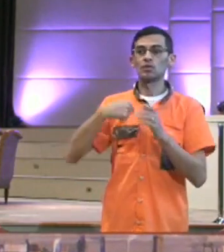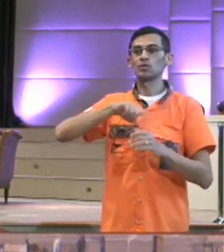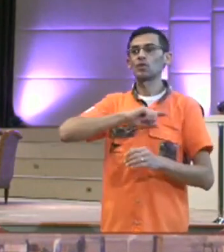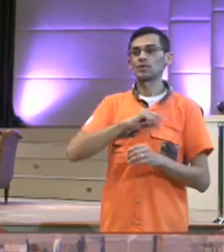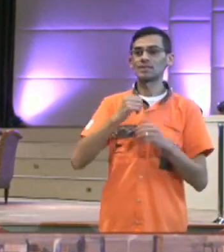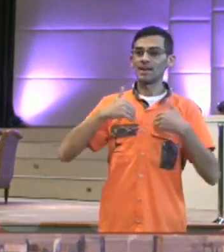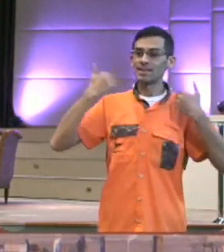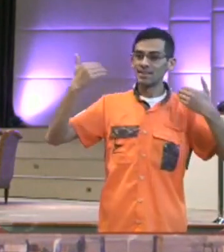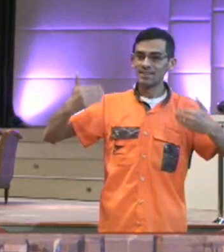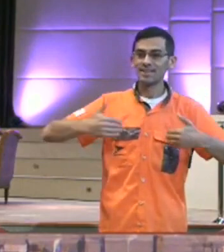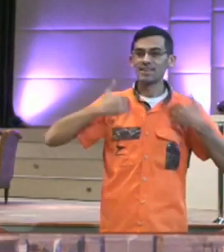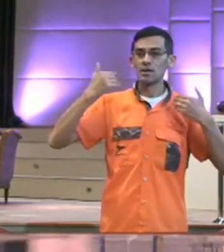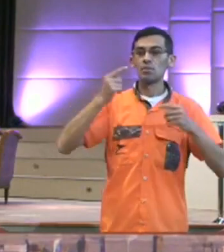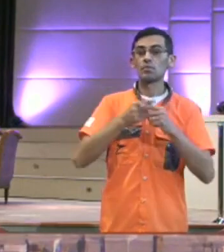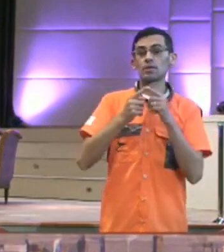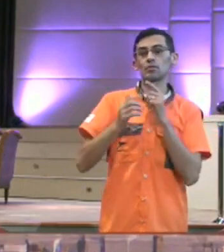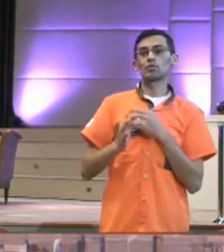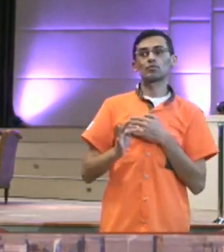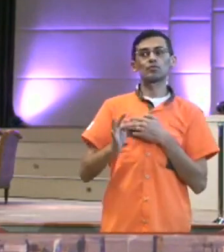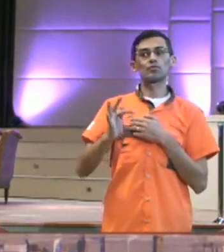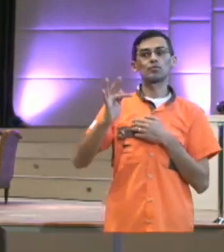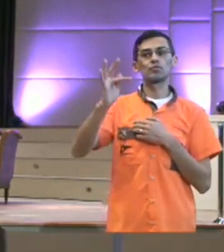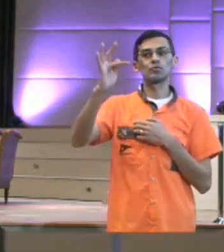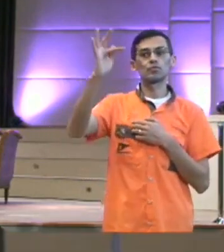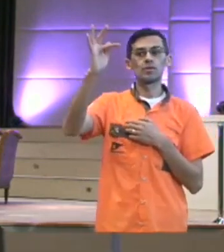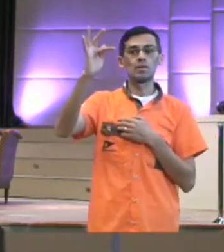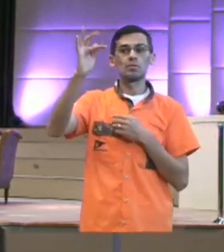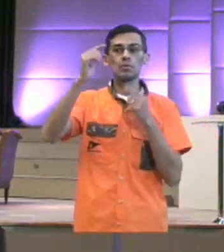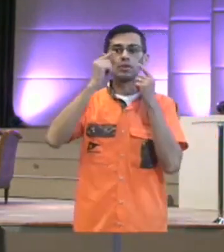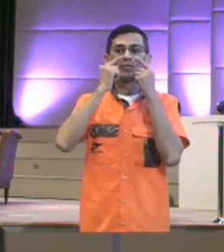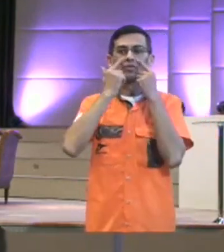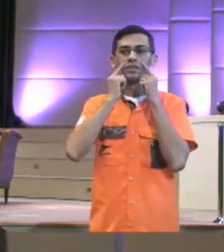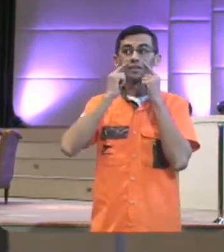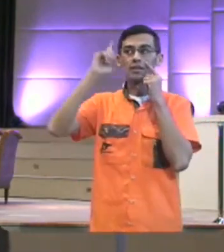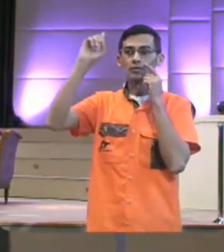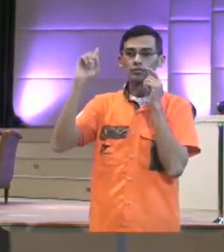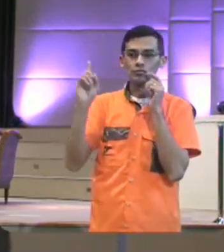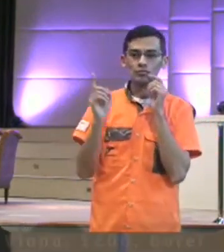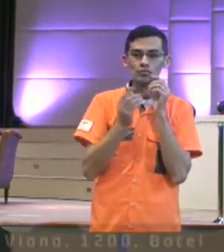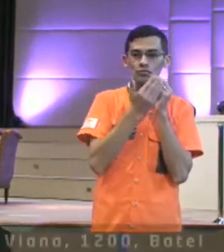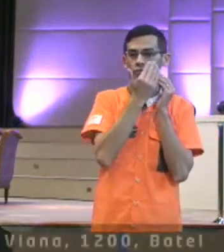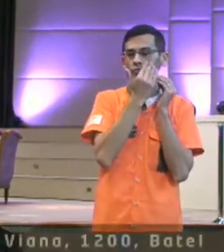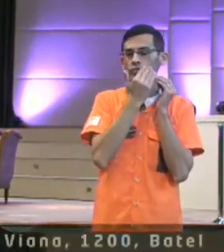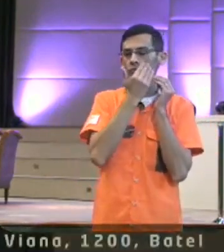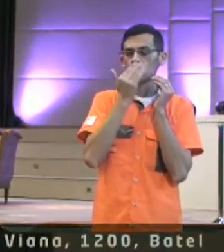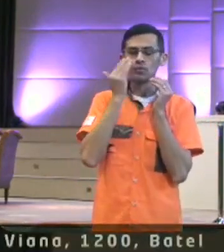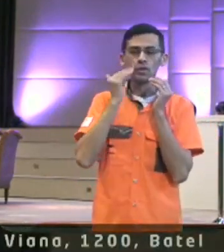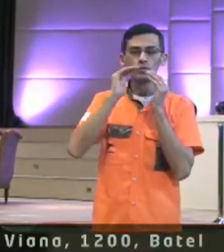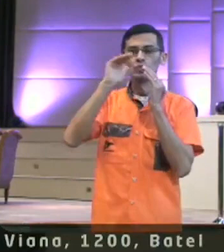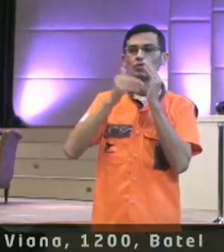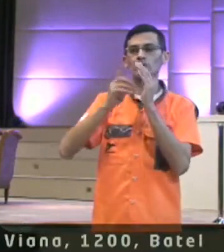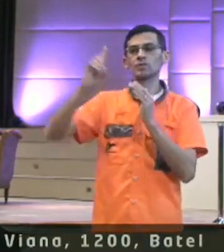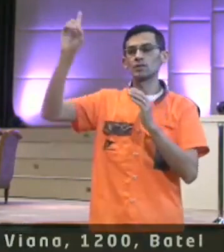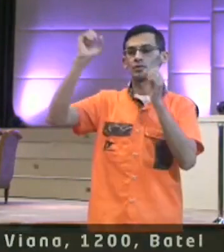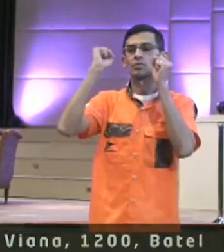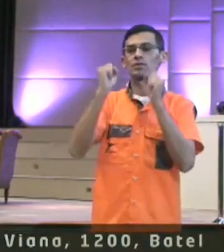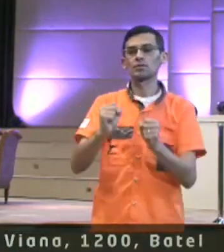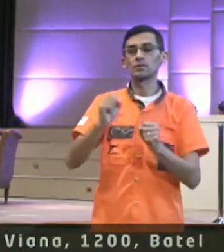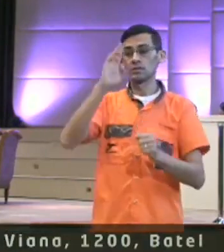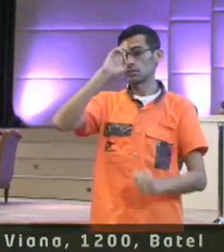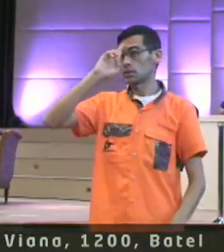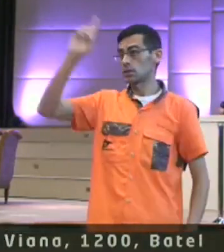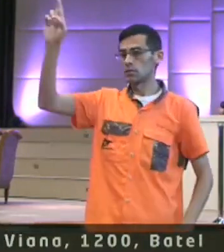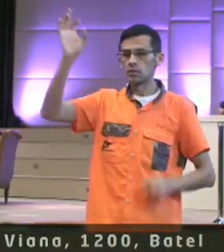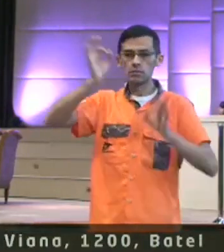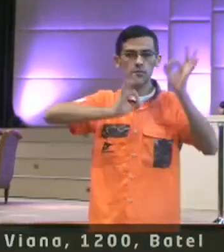gente celebrar, porque toda lágrima foi enxuta pelo Todo-Poderoso Senhor que